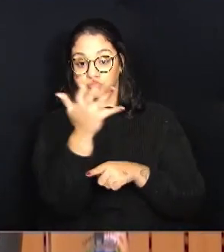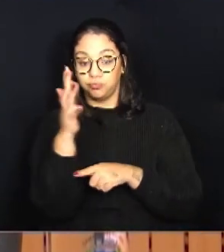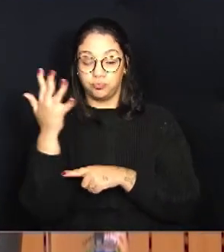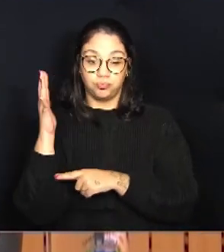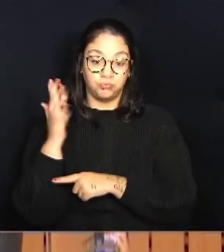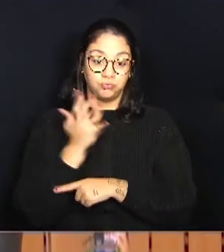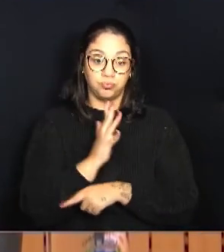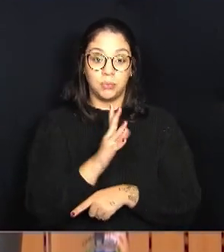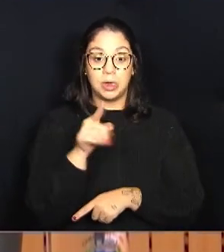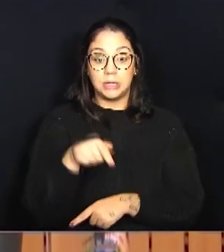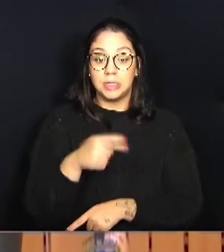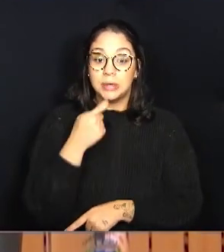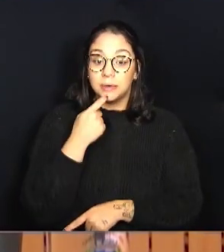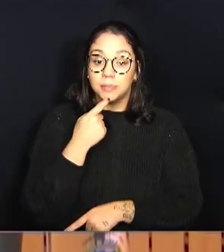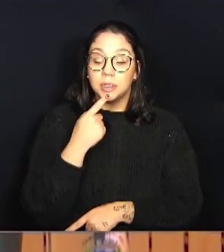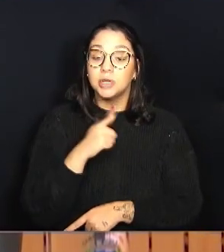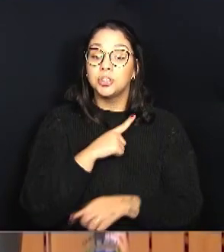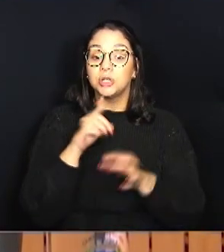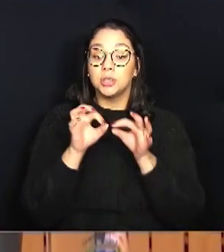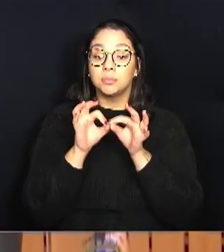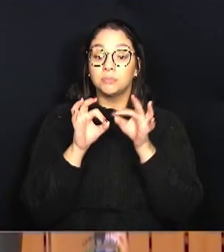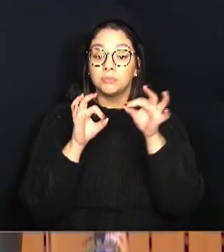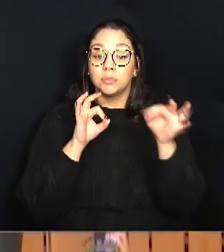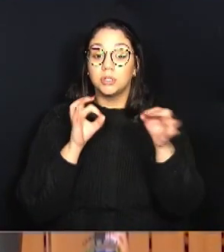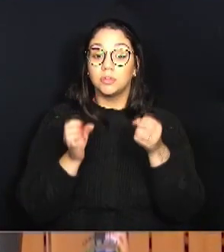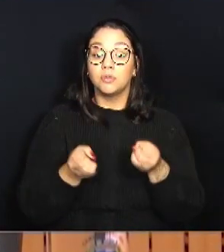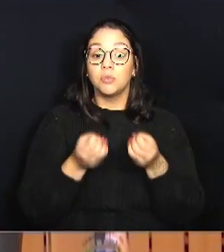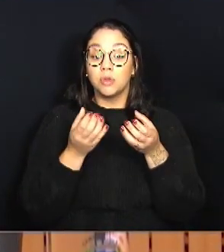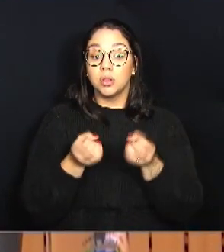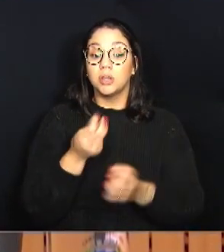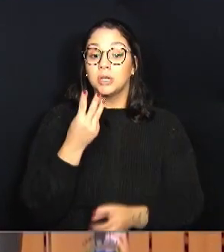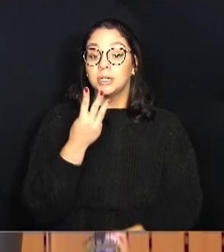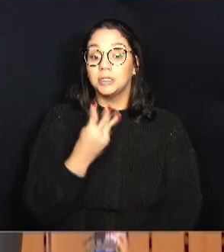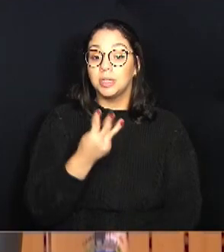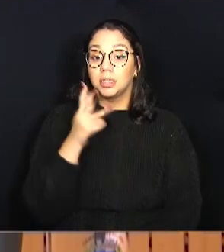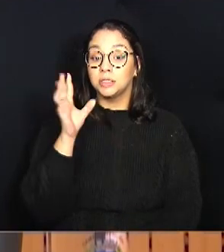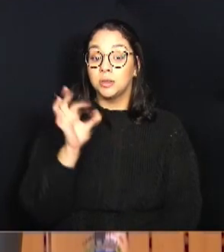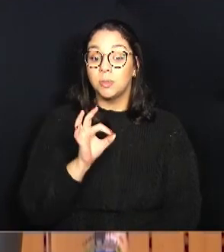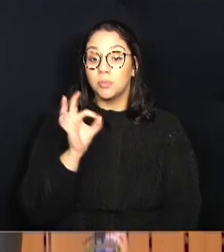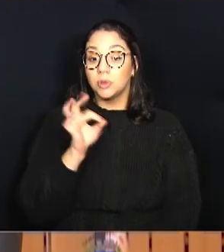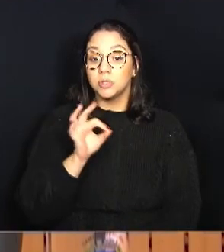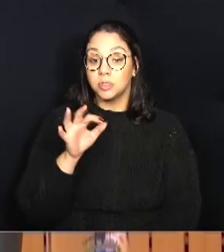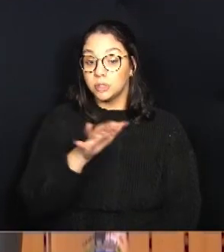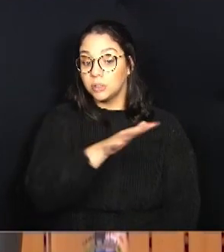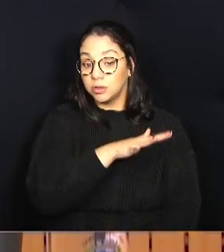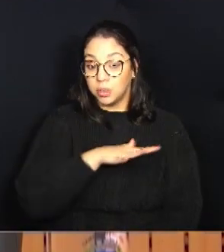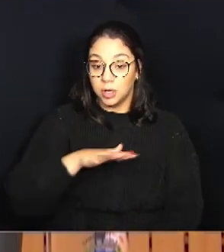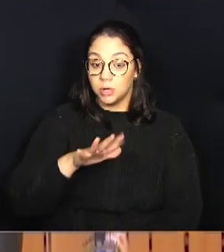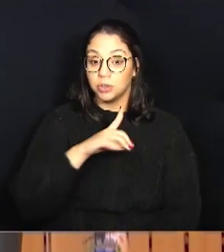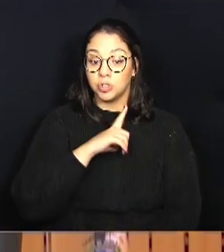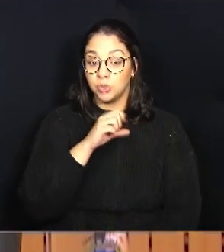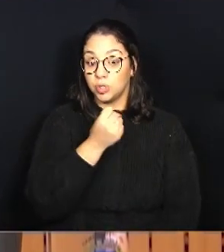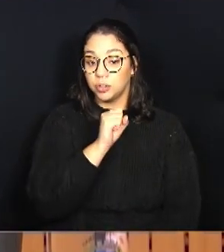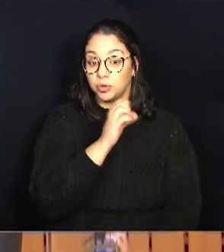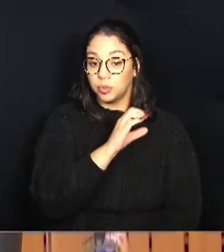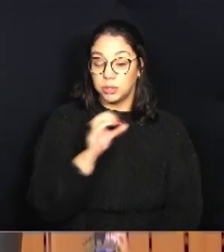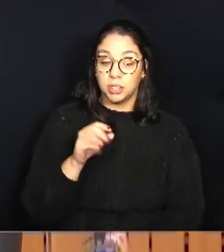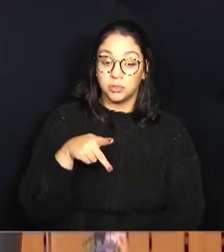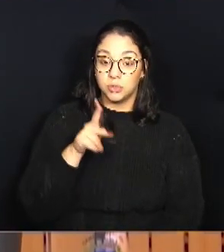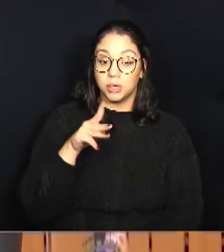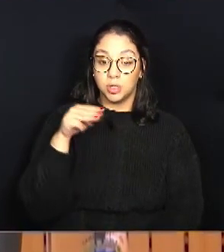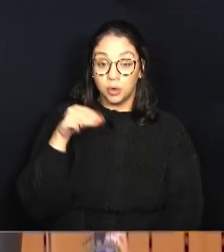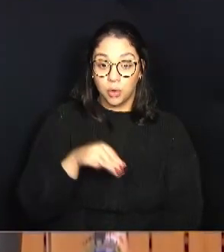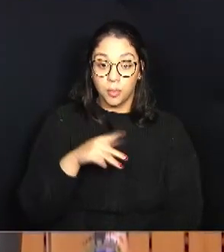vereador Cecílio. Nós tínhamos a informação de 3% do território de 800 km² coberto por